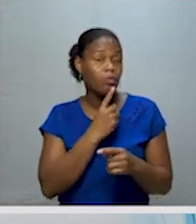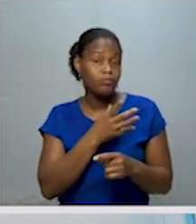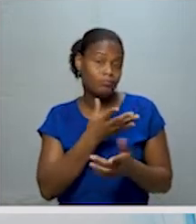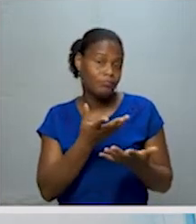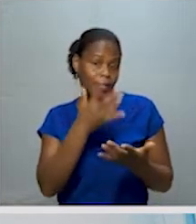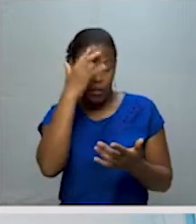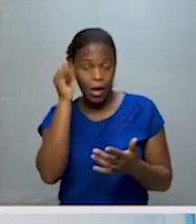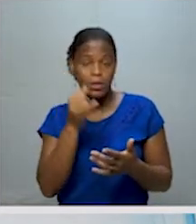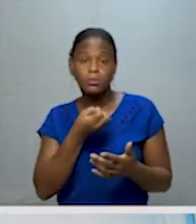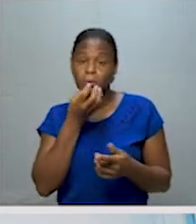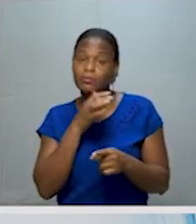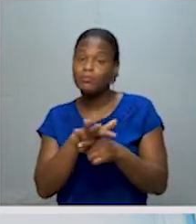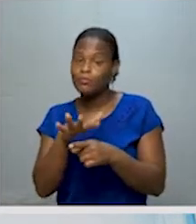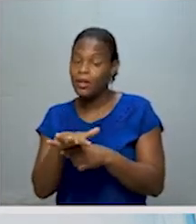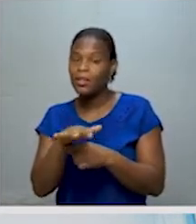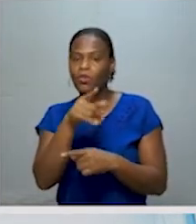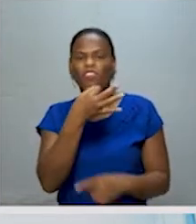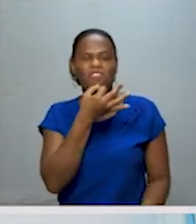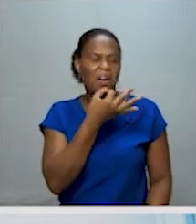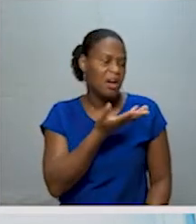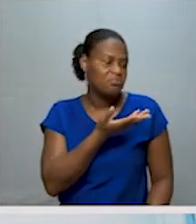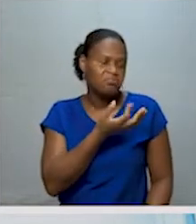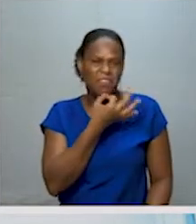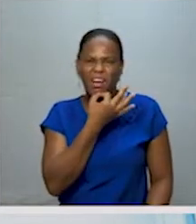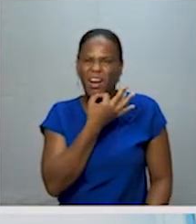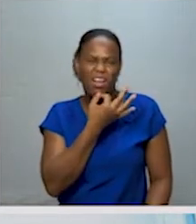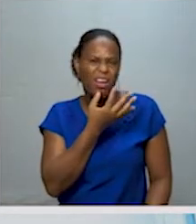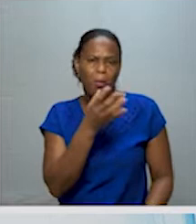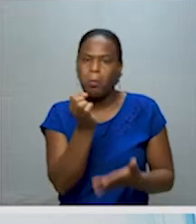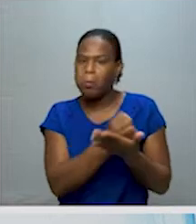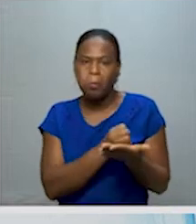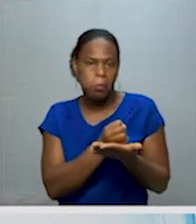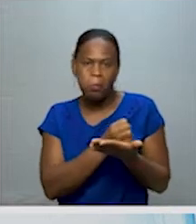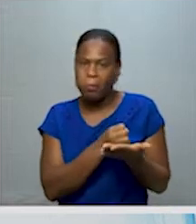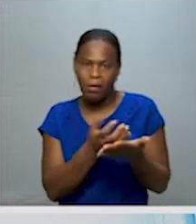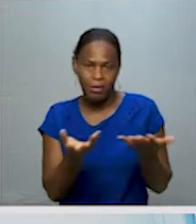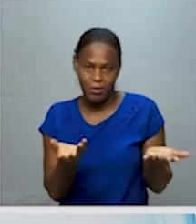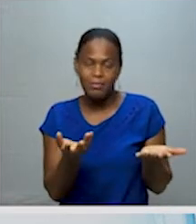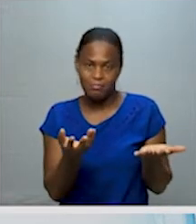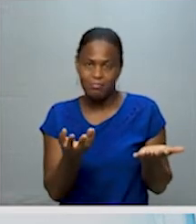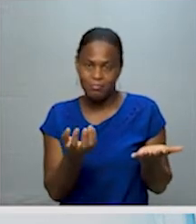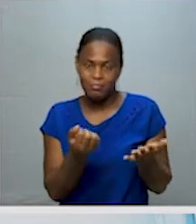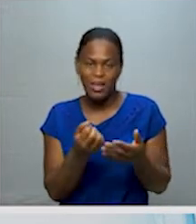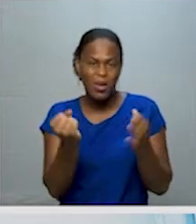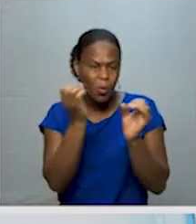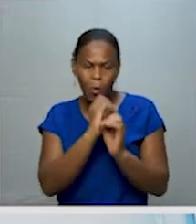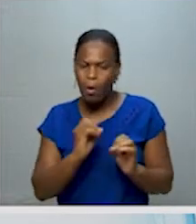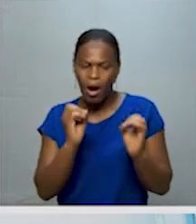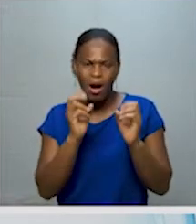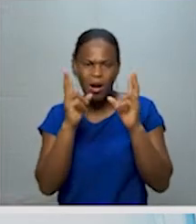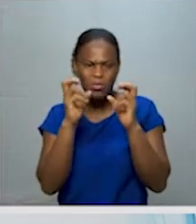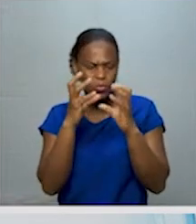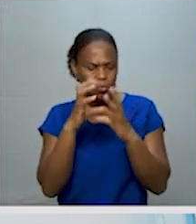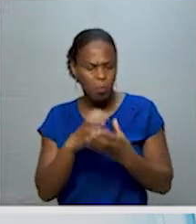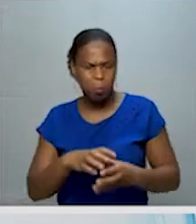convencer. Você fala, mas às vezes a sua fala é oca, é vazia, não tem